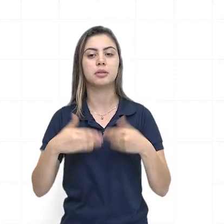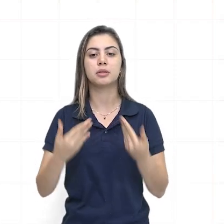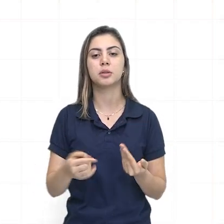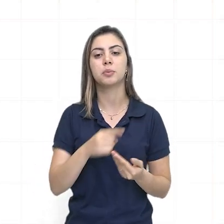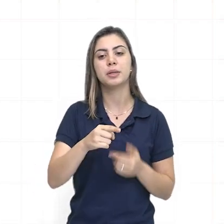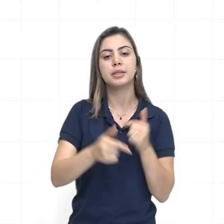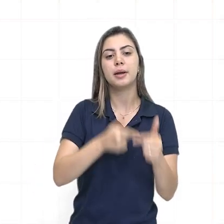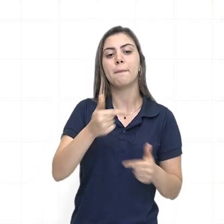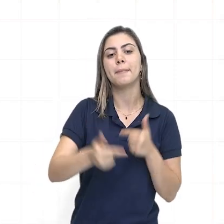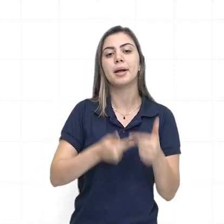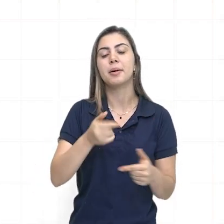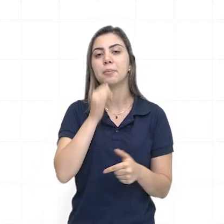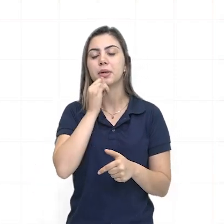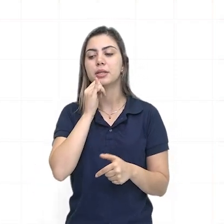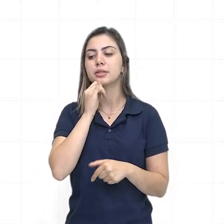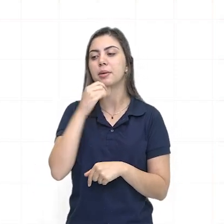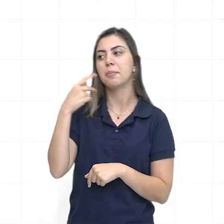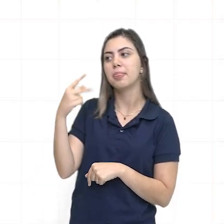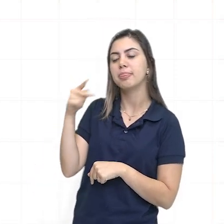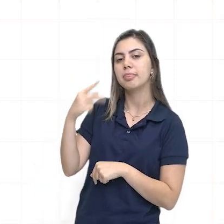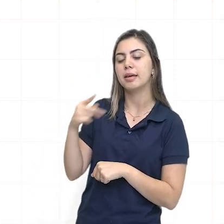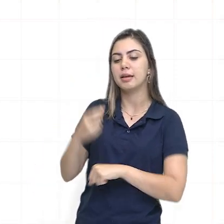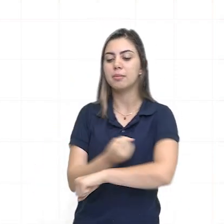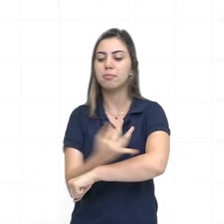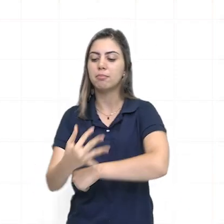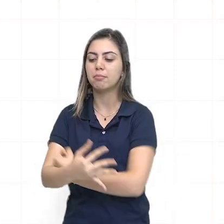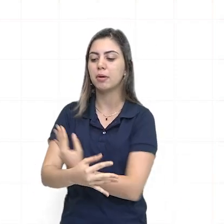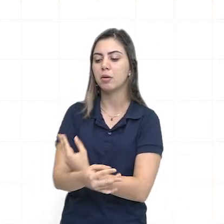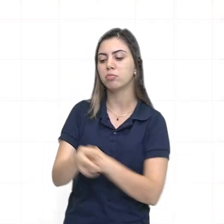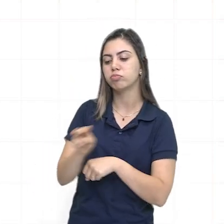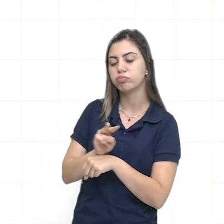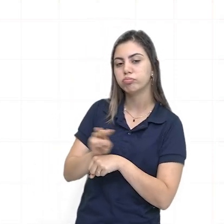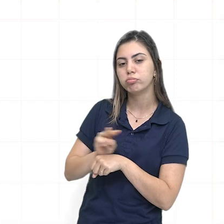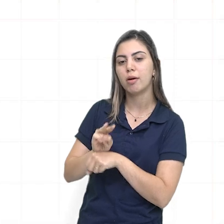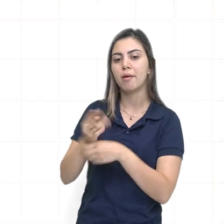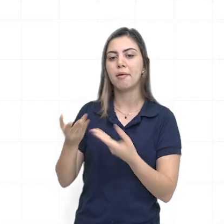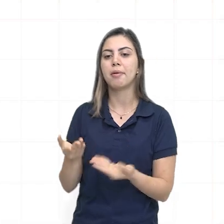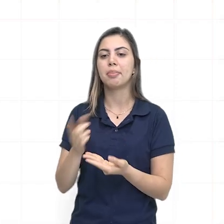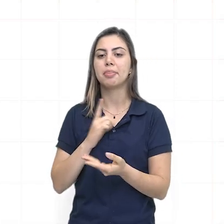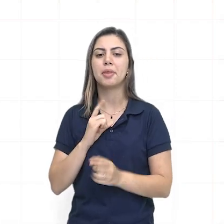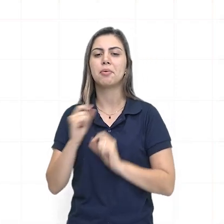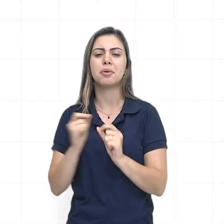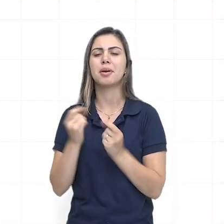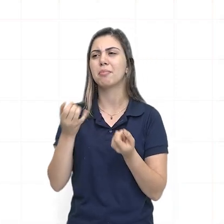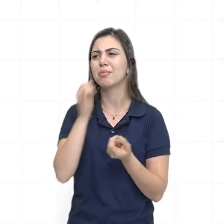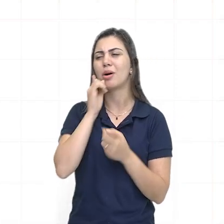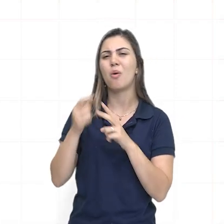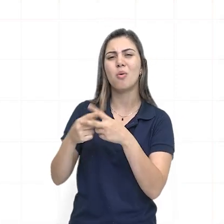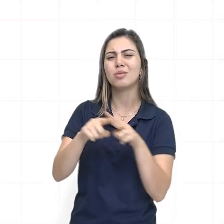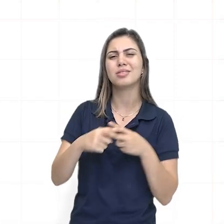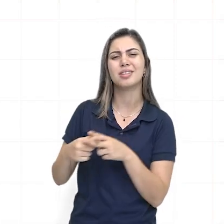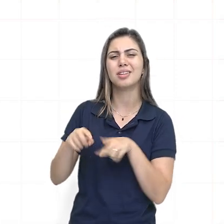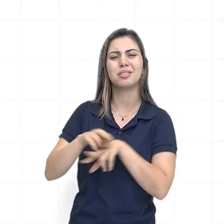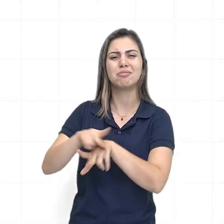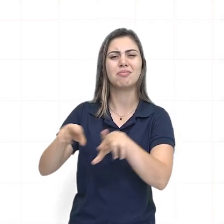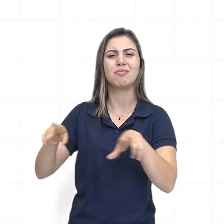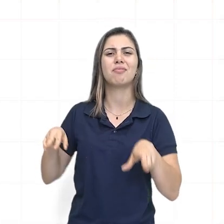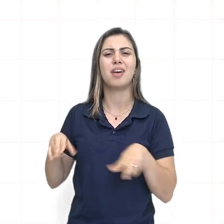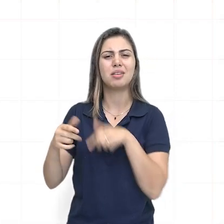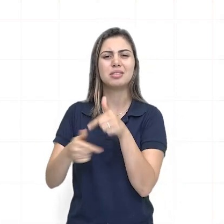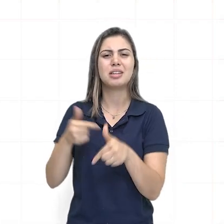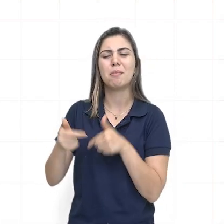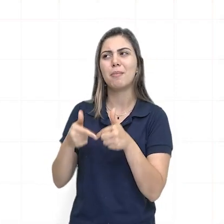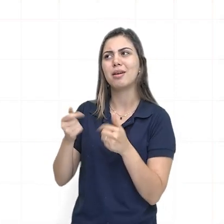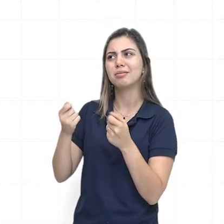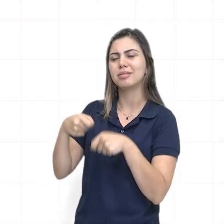tarefas como cuidar das plantações, consertar, né, pontes, enfim, os trabalhos de um modo geral